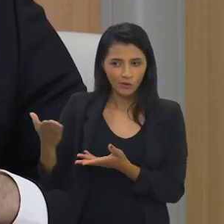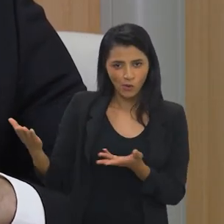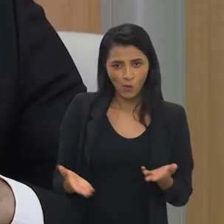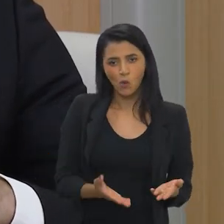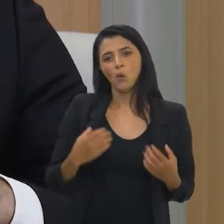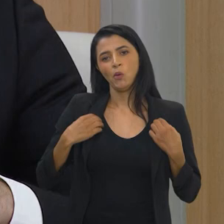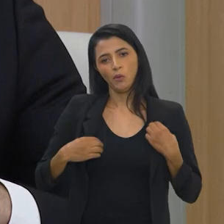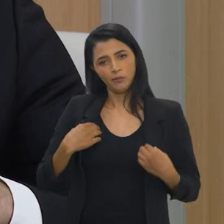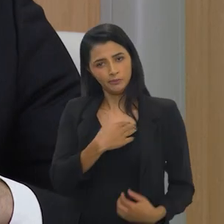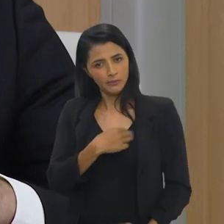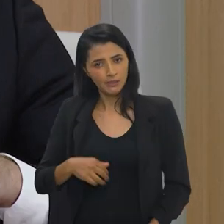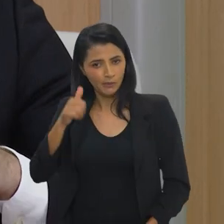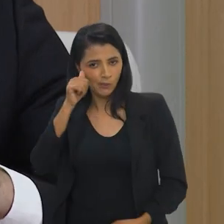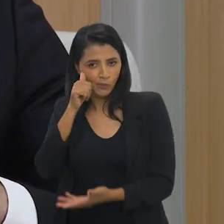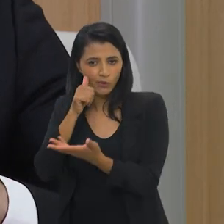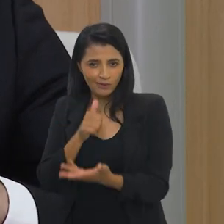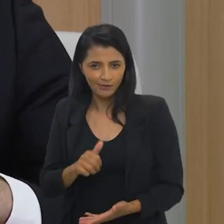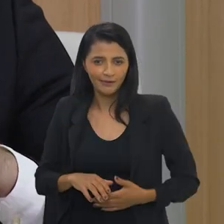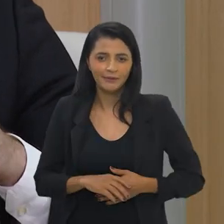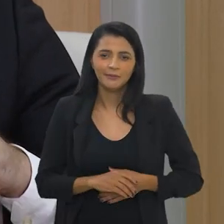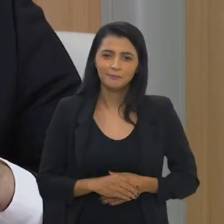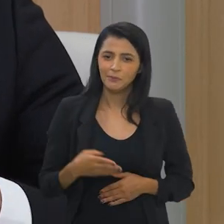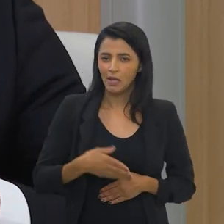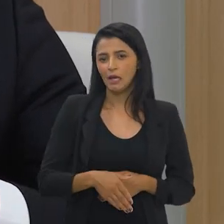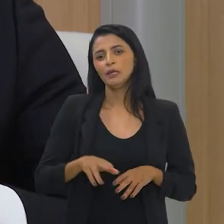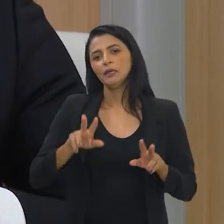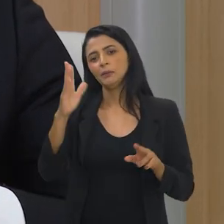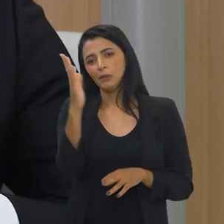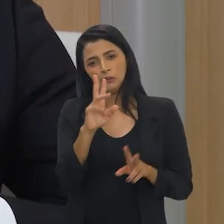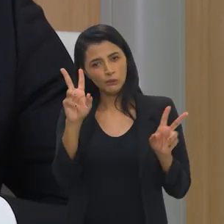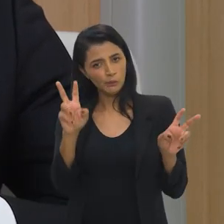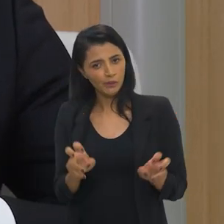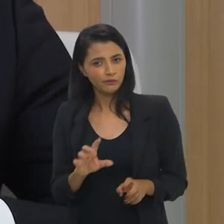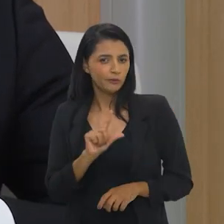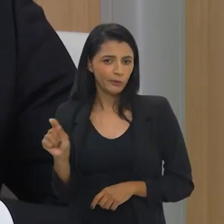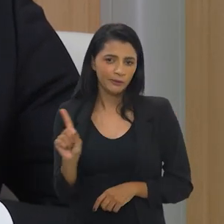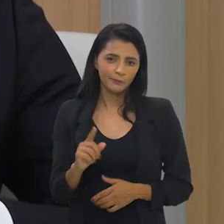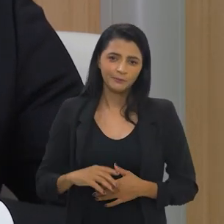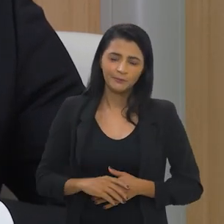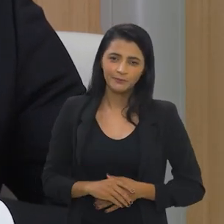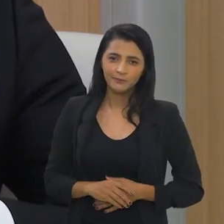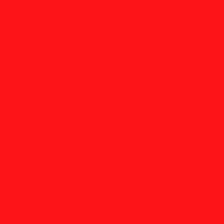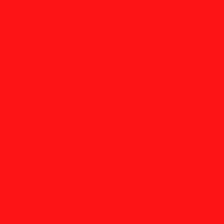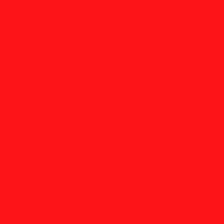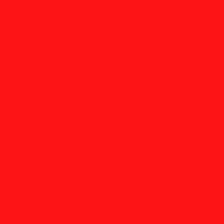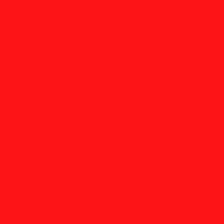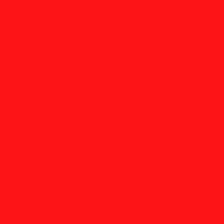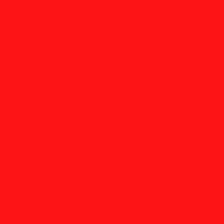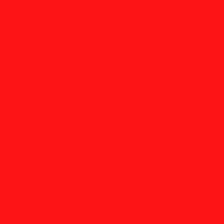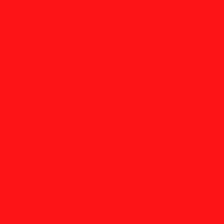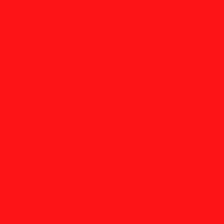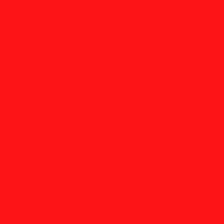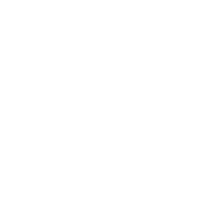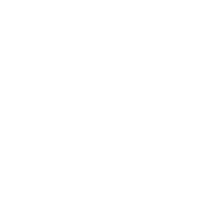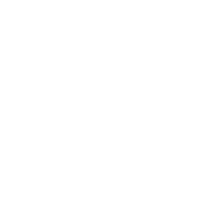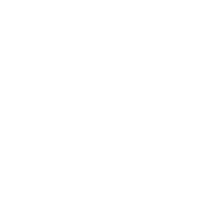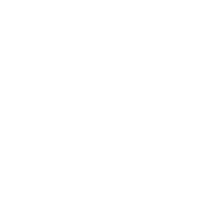em instantes com a ministra das mulheres Cida Gonçalves aqui no Brasil em Pauta não saia daí